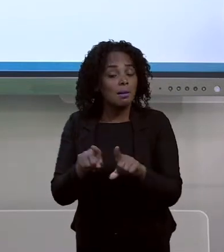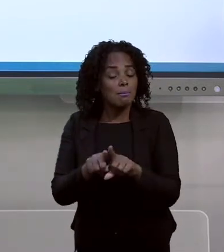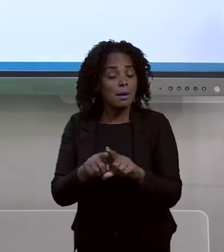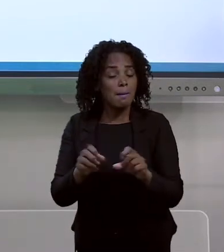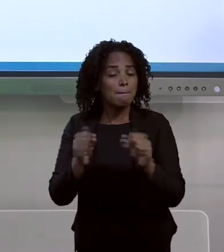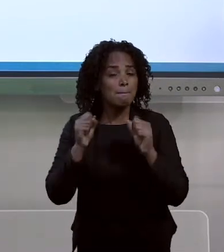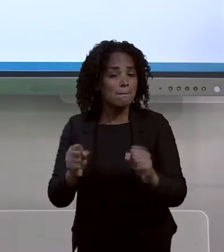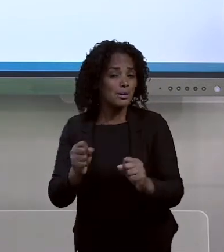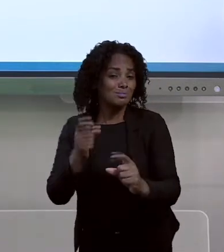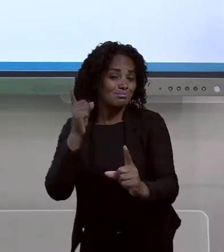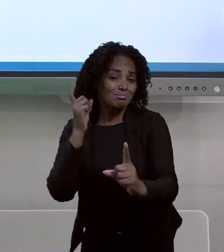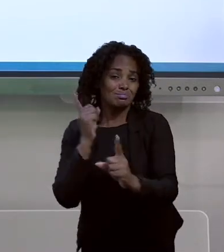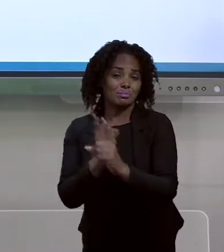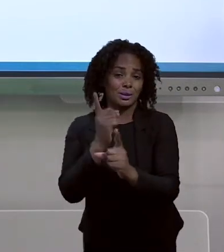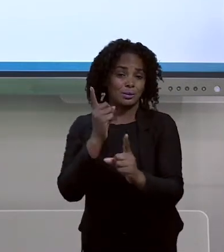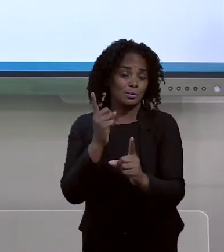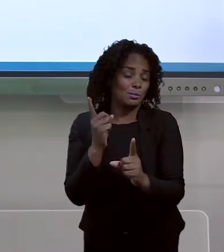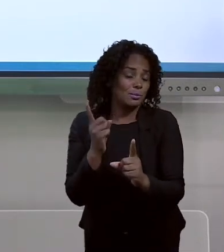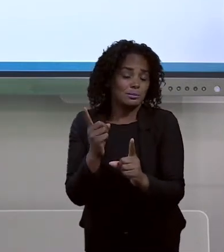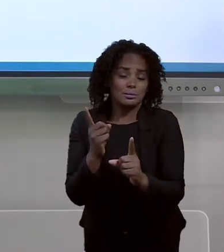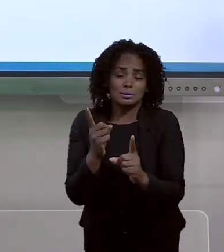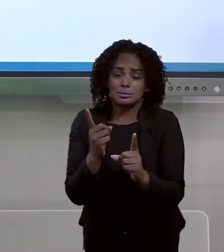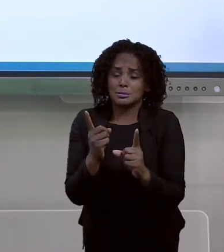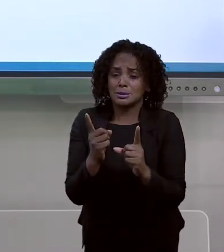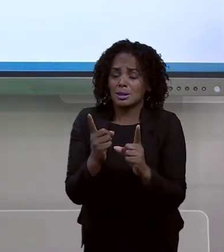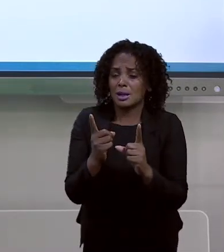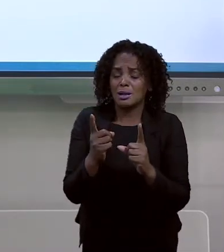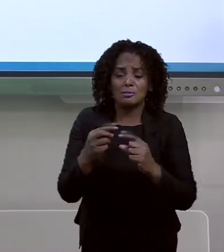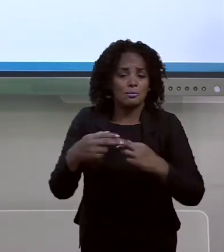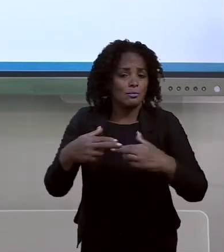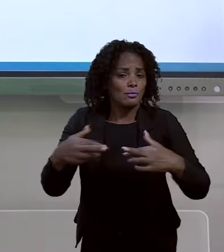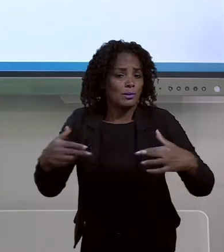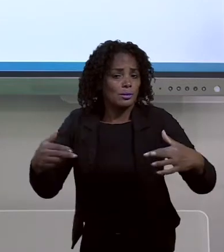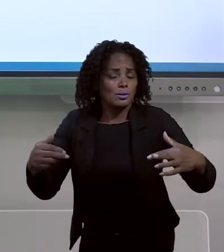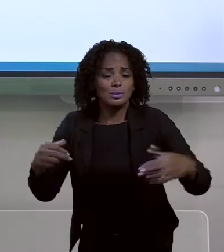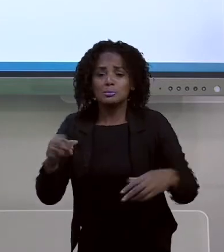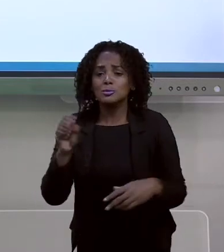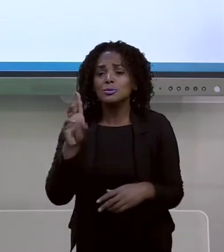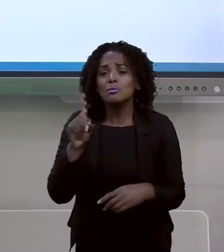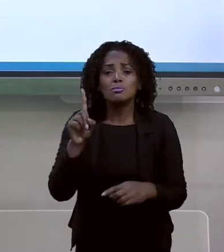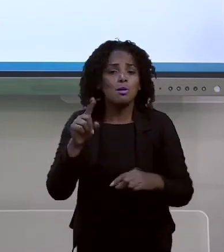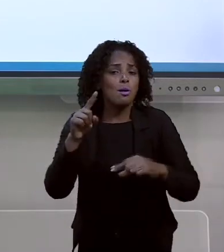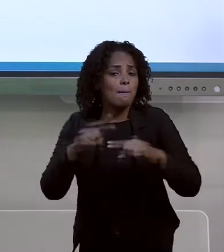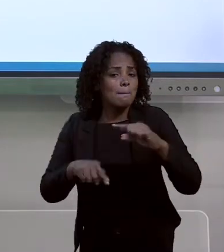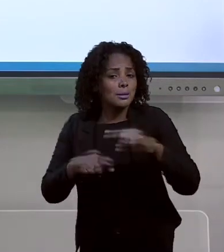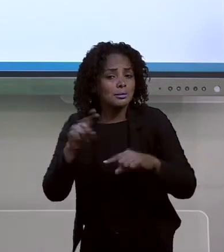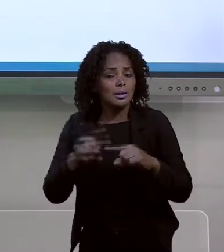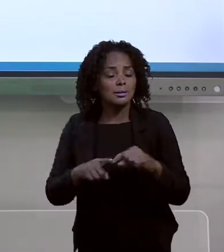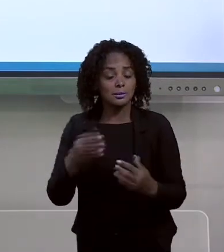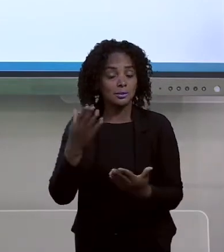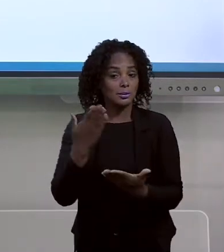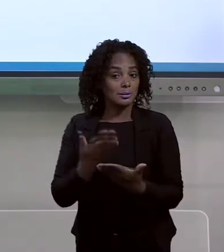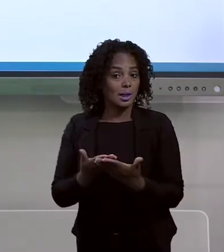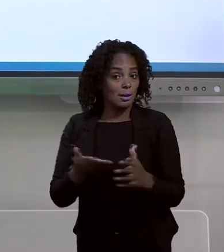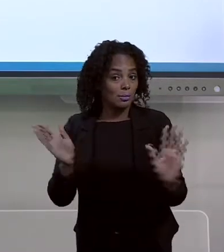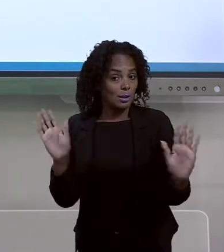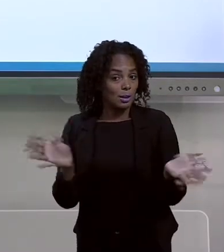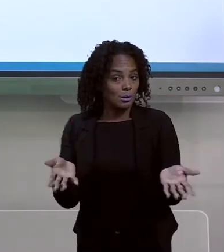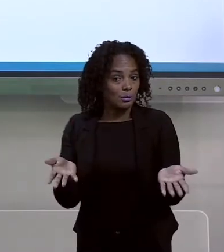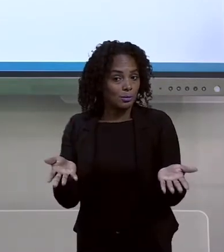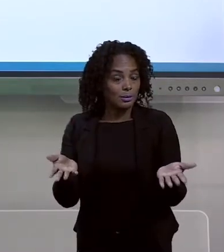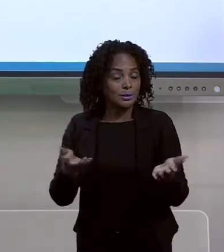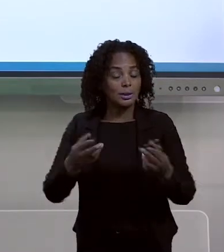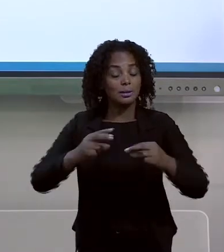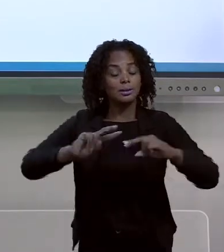diferentes materiais em apenas um objeto? Então, a nossa aula hoje é sobre isso.